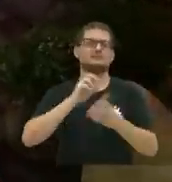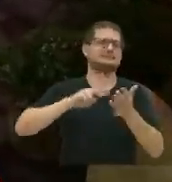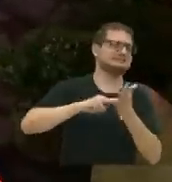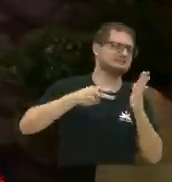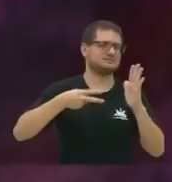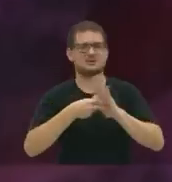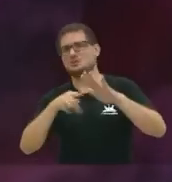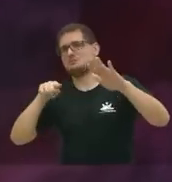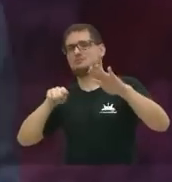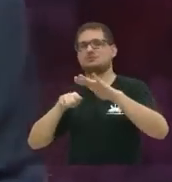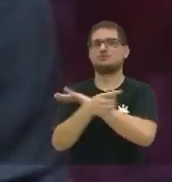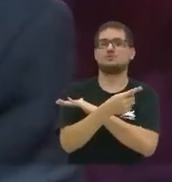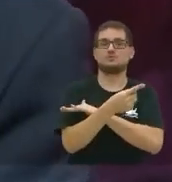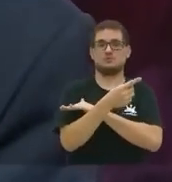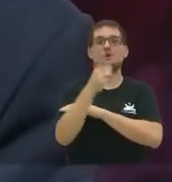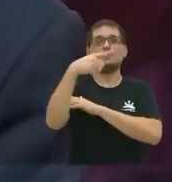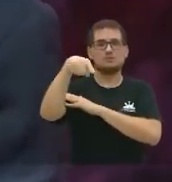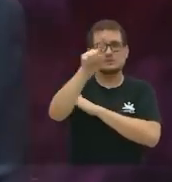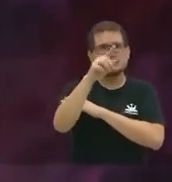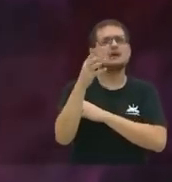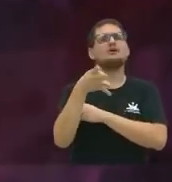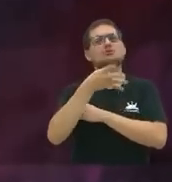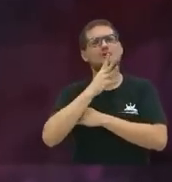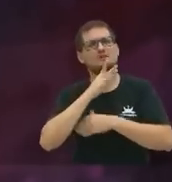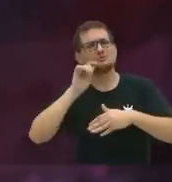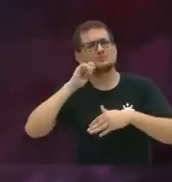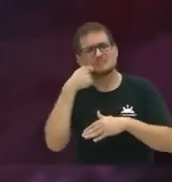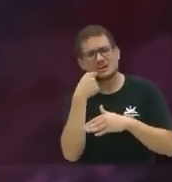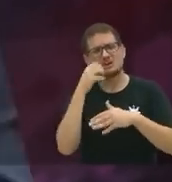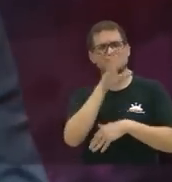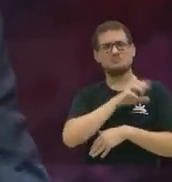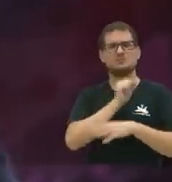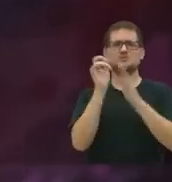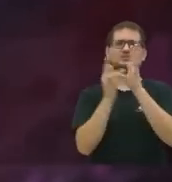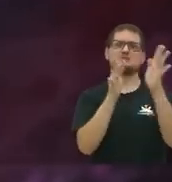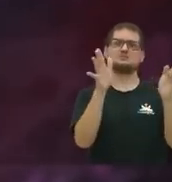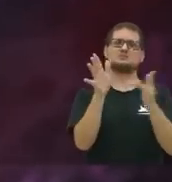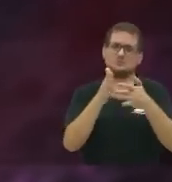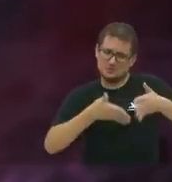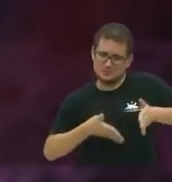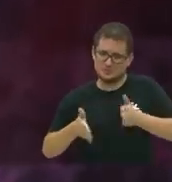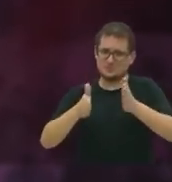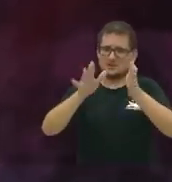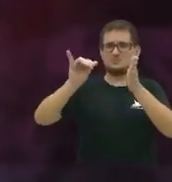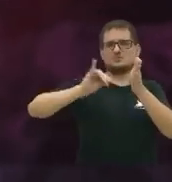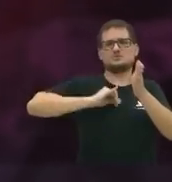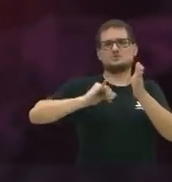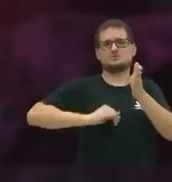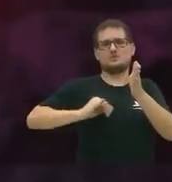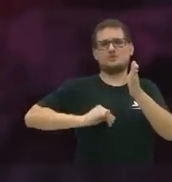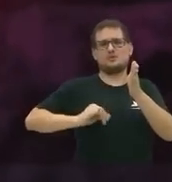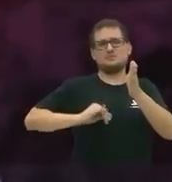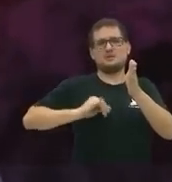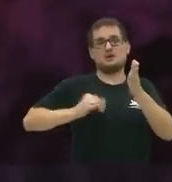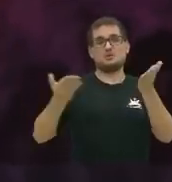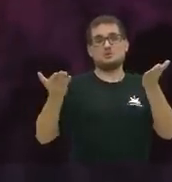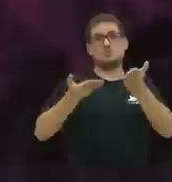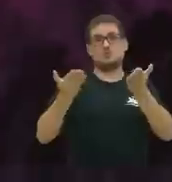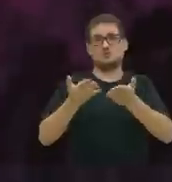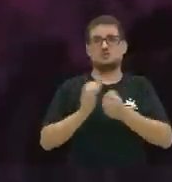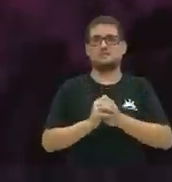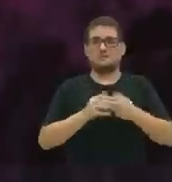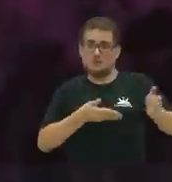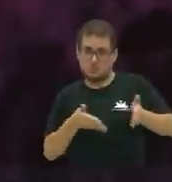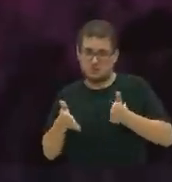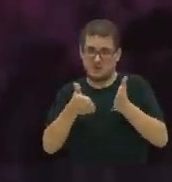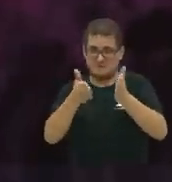significante. Entre nesse mistério de amor do Senhor, na via dolorosa dos dias de hoje, na